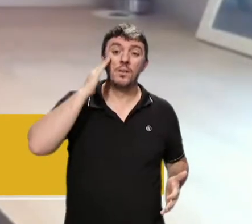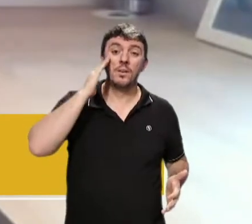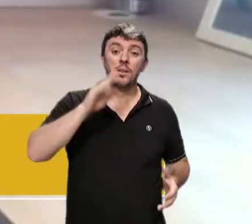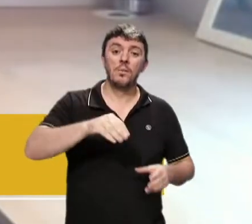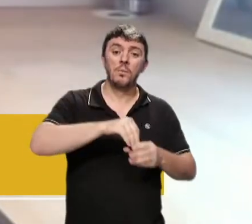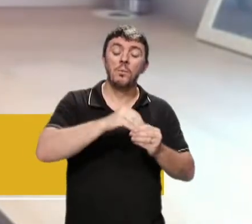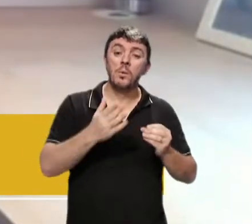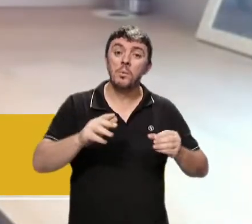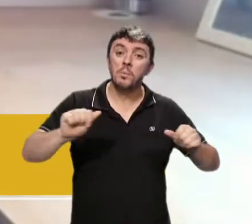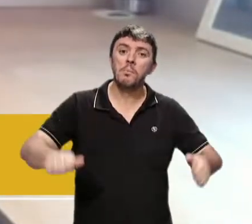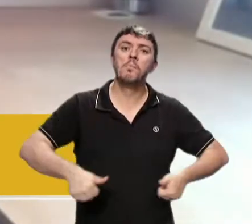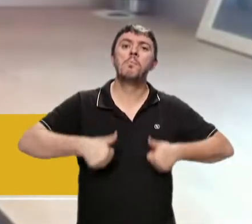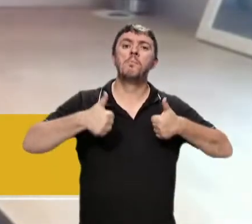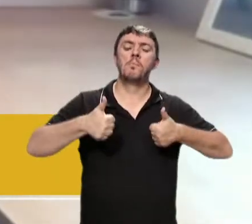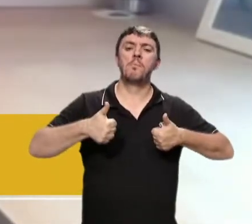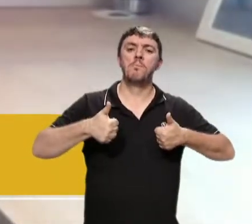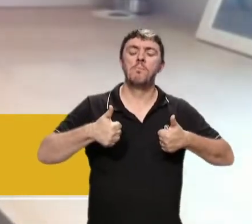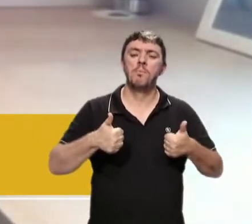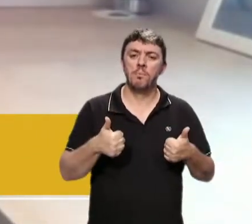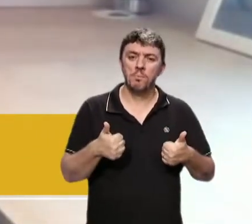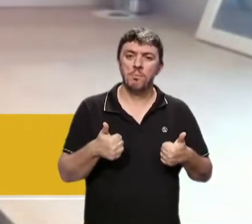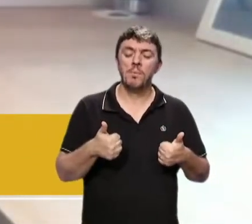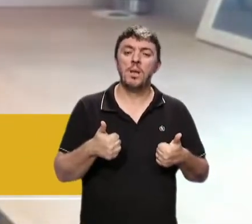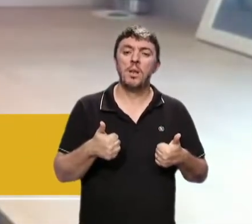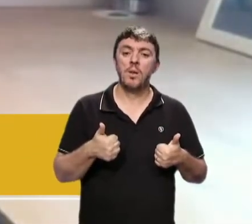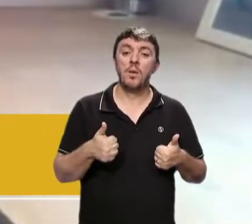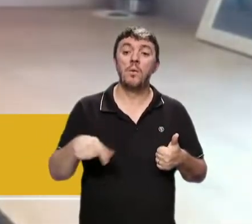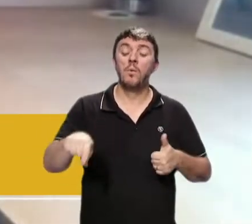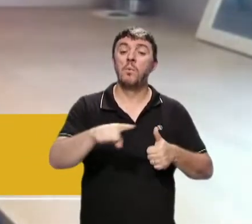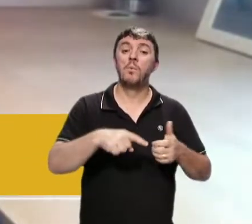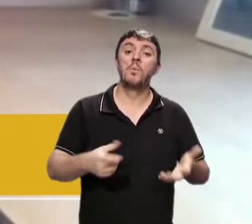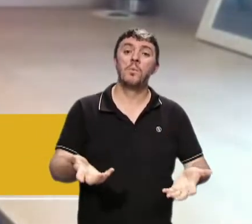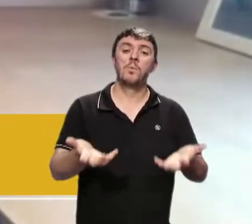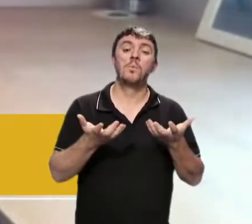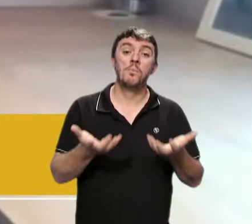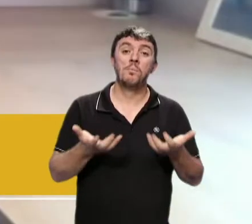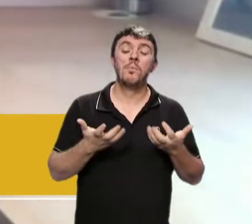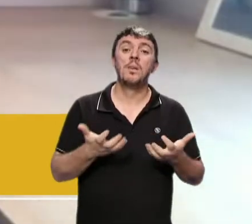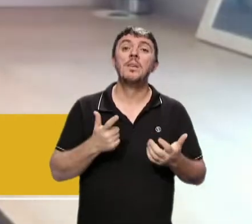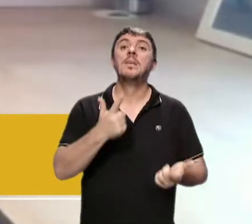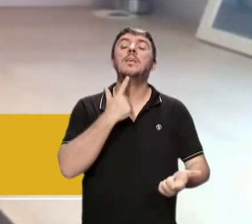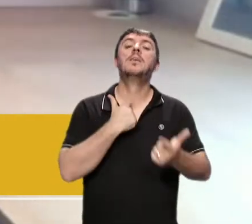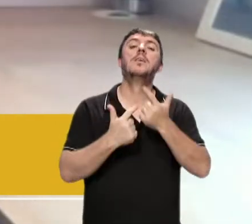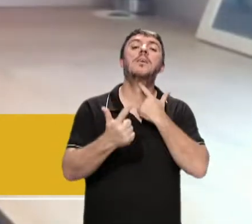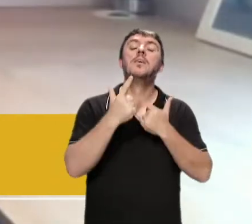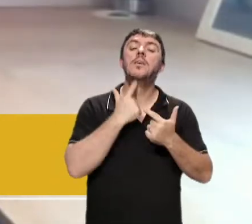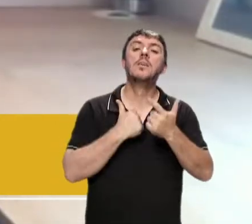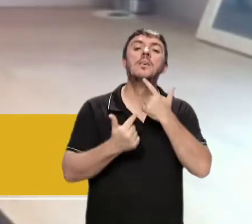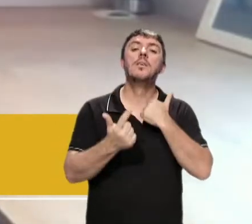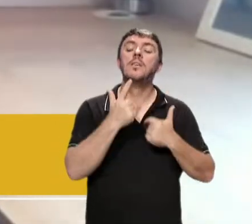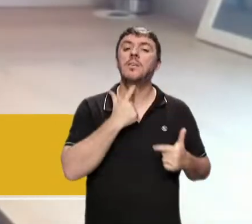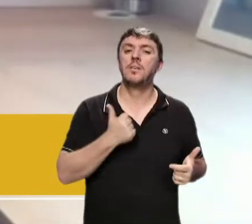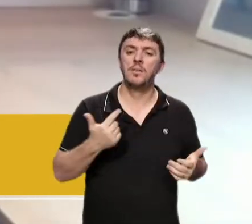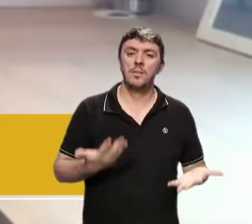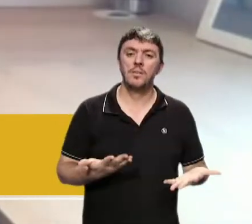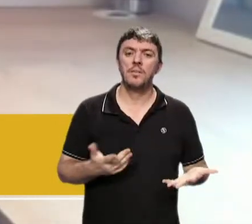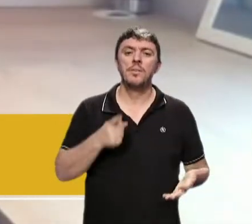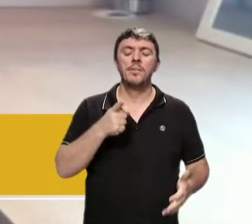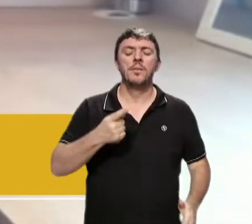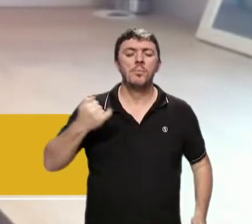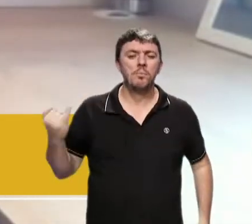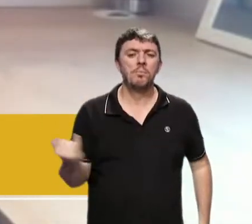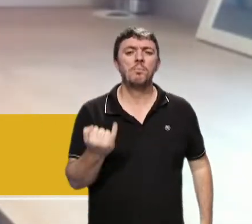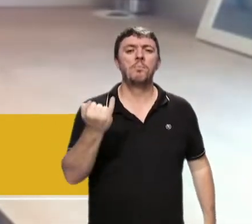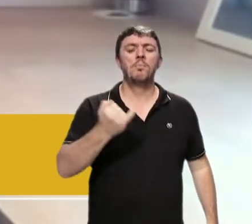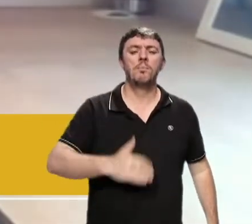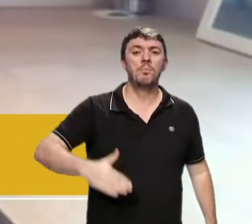cada vez melhores, que a nossa audiência quer, que ela tem dor, ela deseja. E é importante entender também que